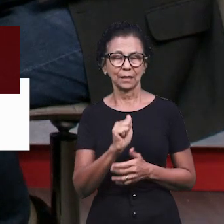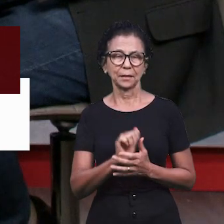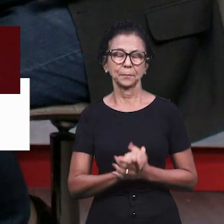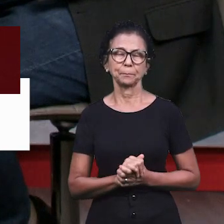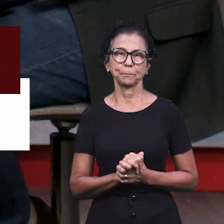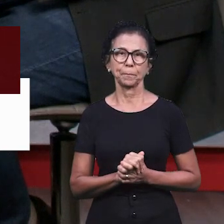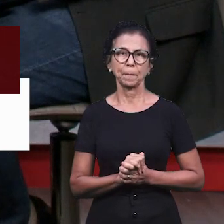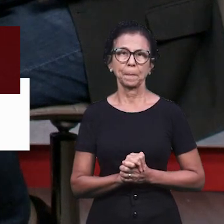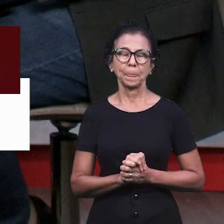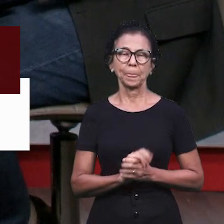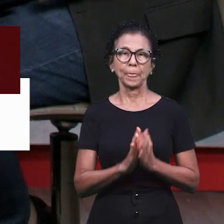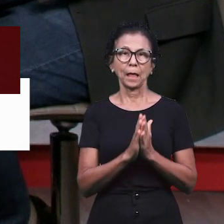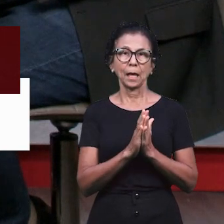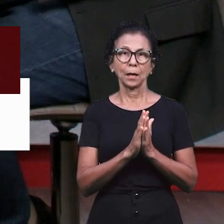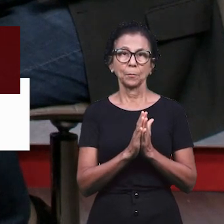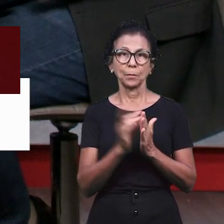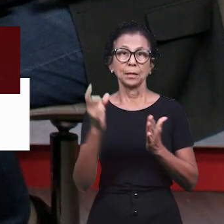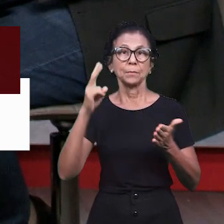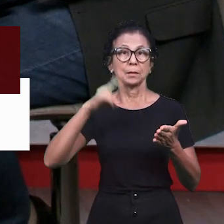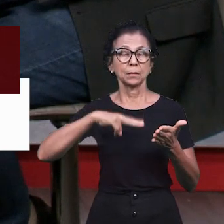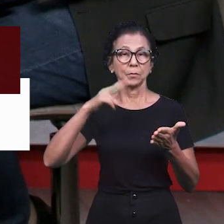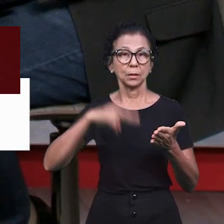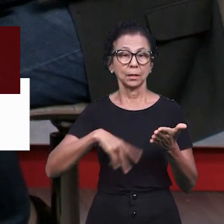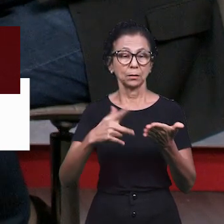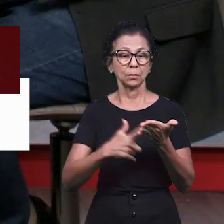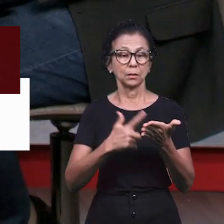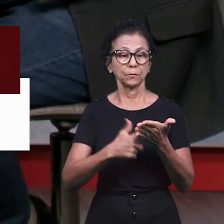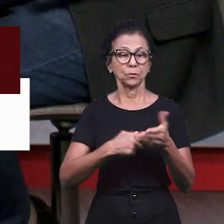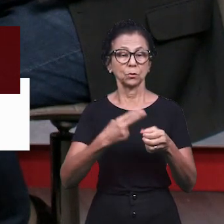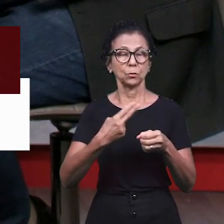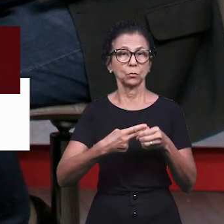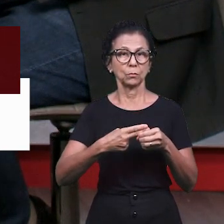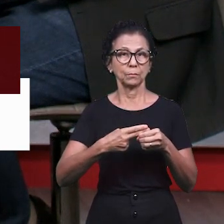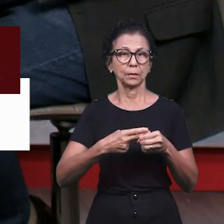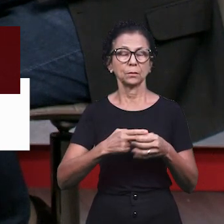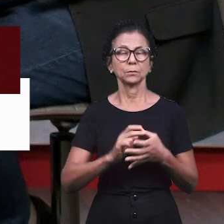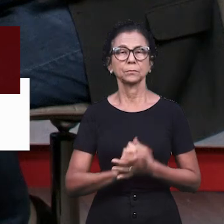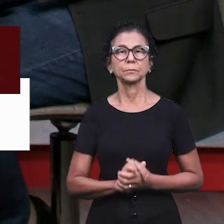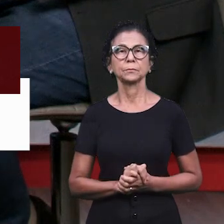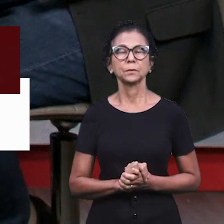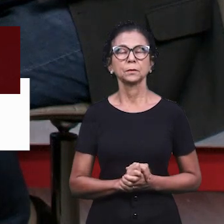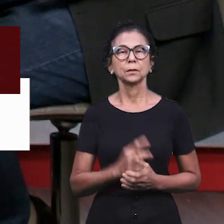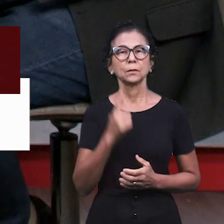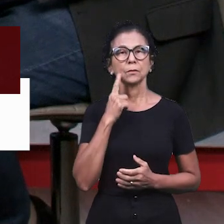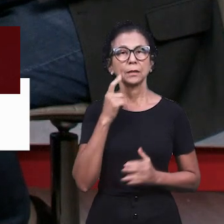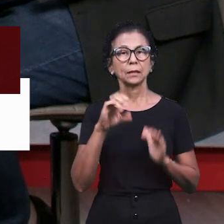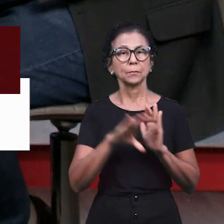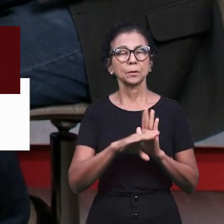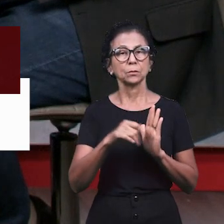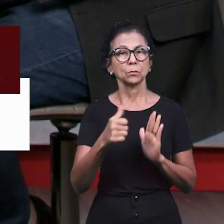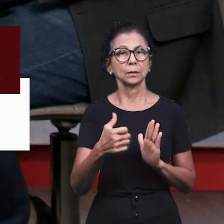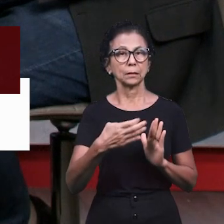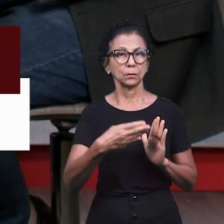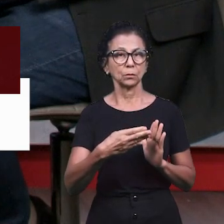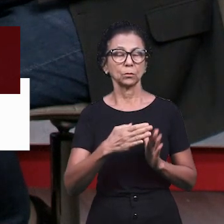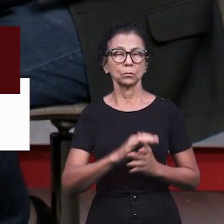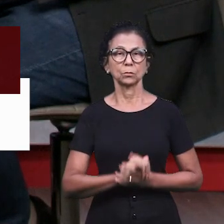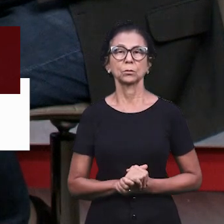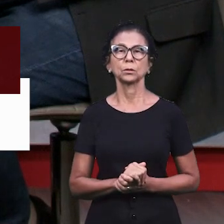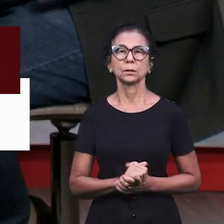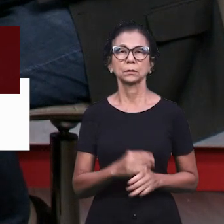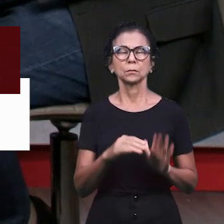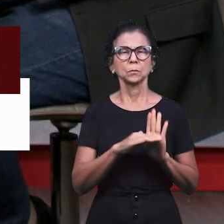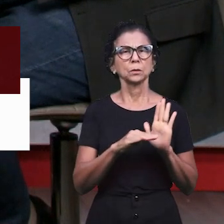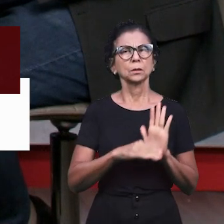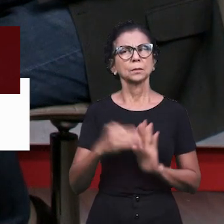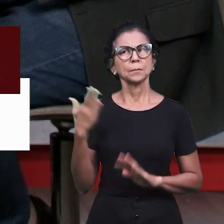de Números. Vamos dar sequência hoje a partir do capítulo 14. No episódio